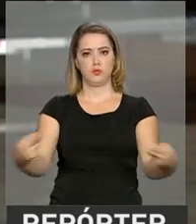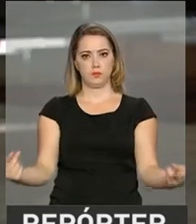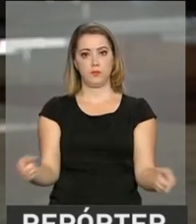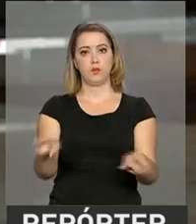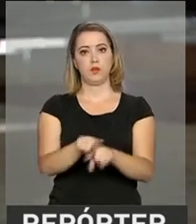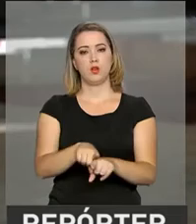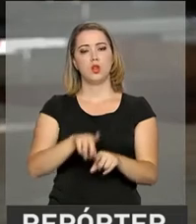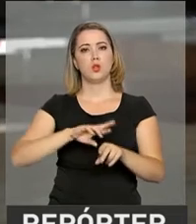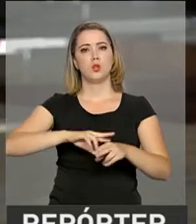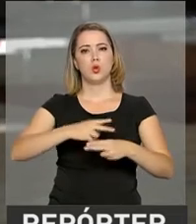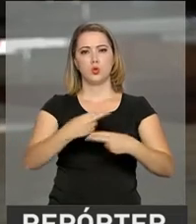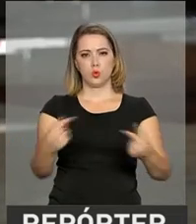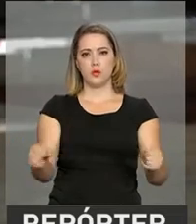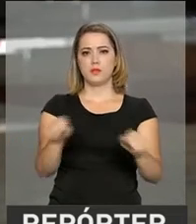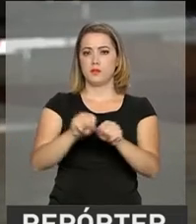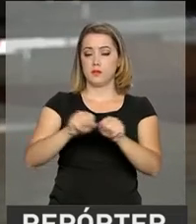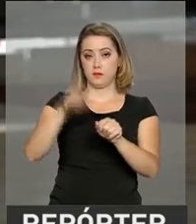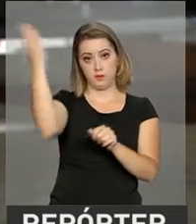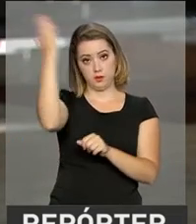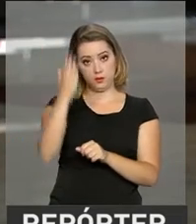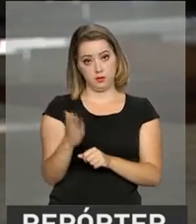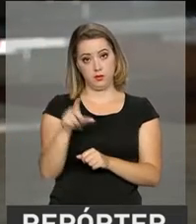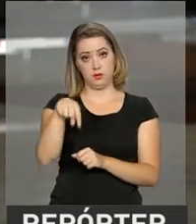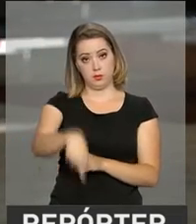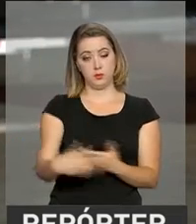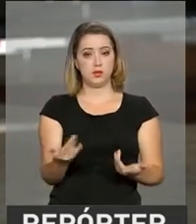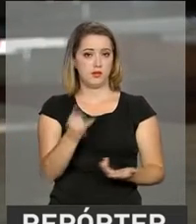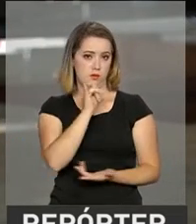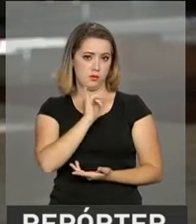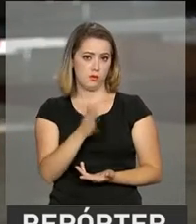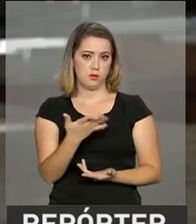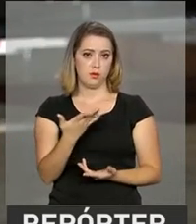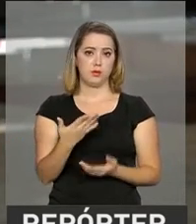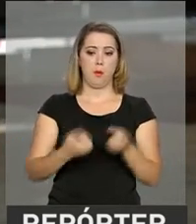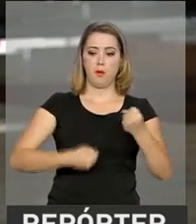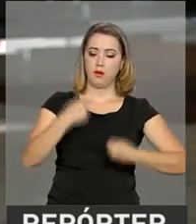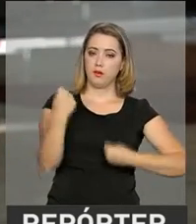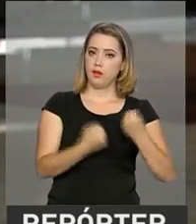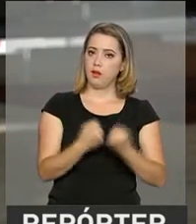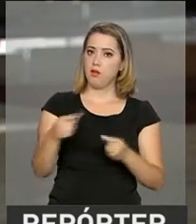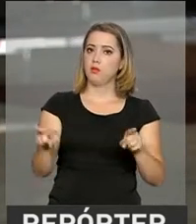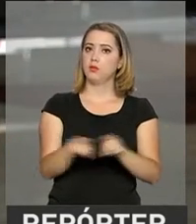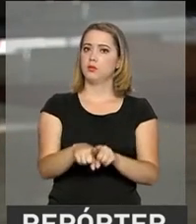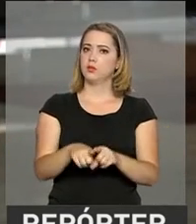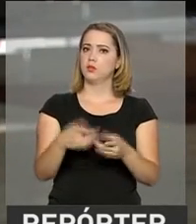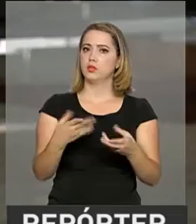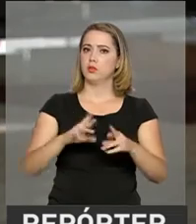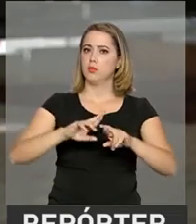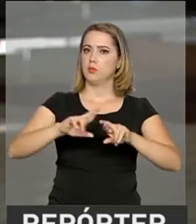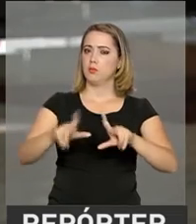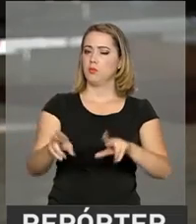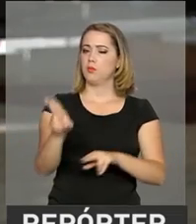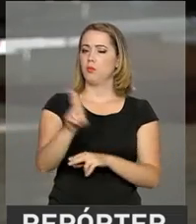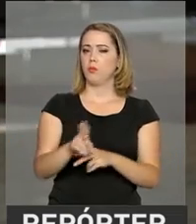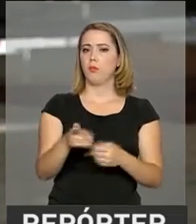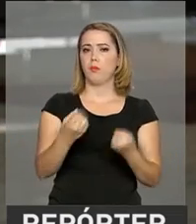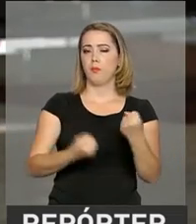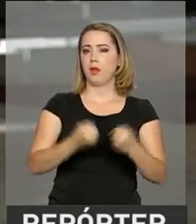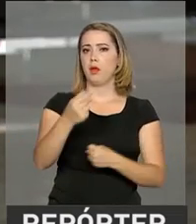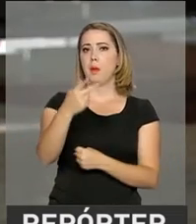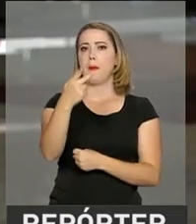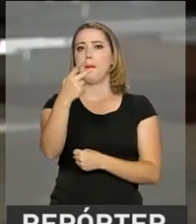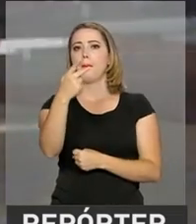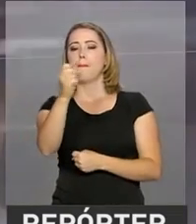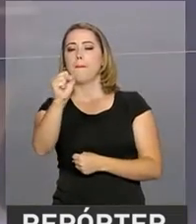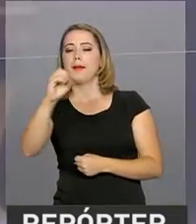duráveis e têm maior valor agregado como por exemplo automóveis e peças para veículos eu volto com você não